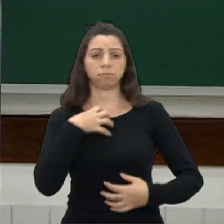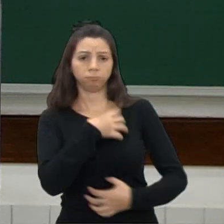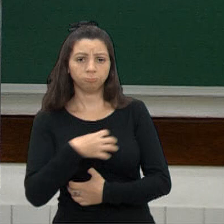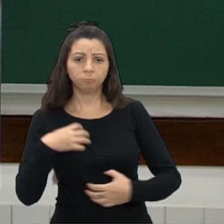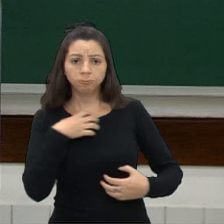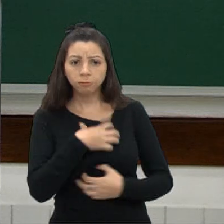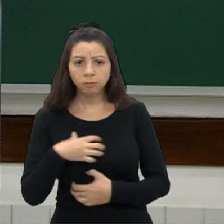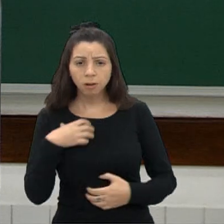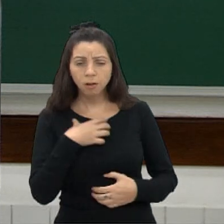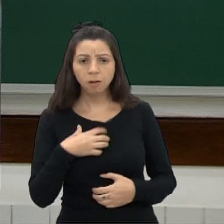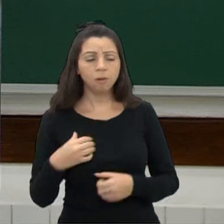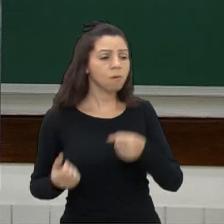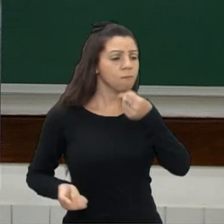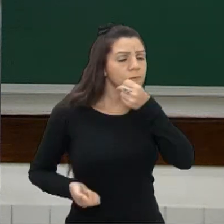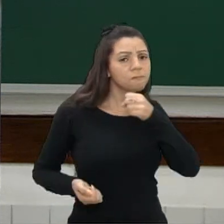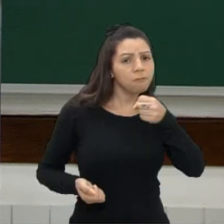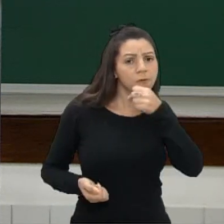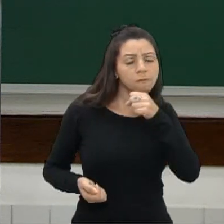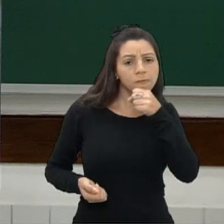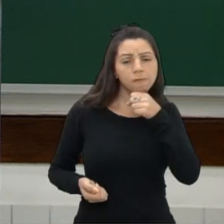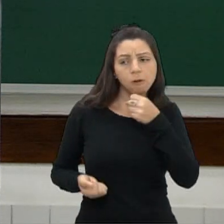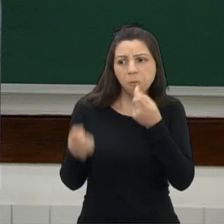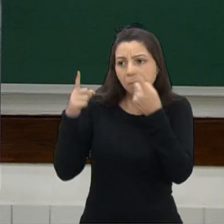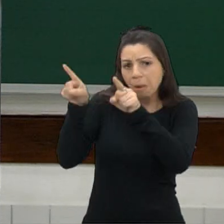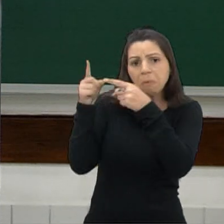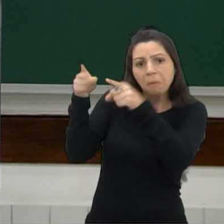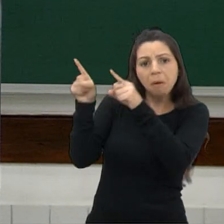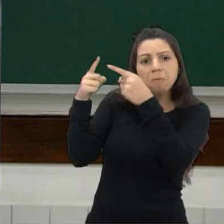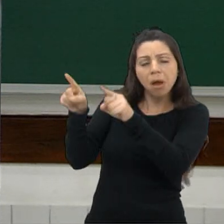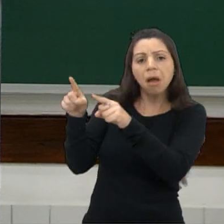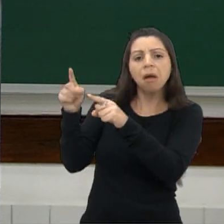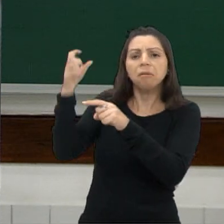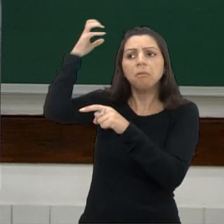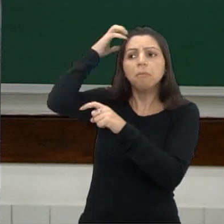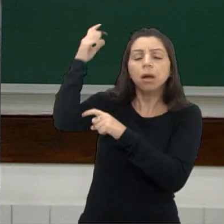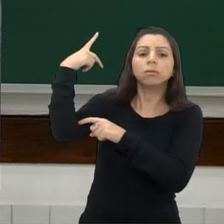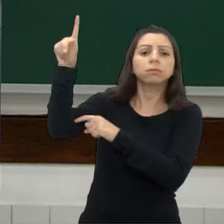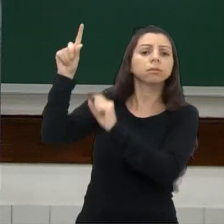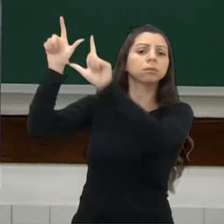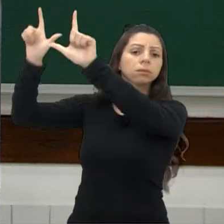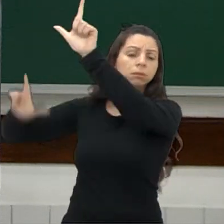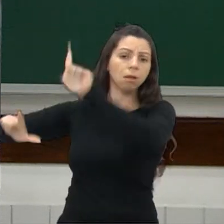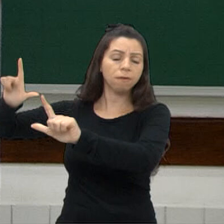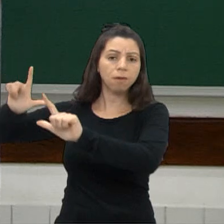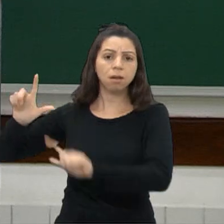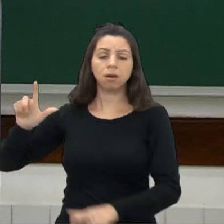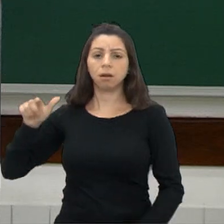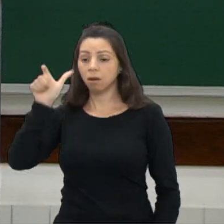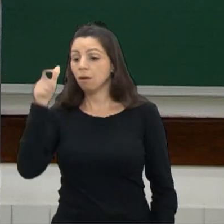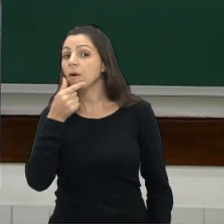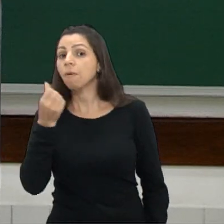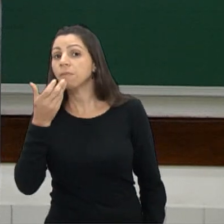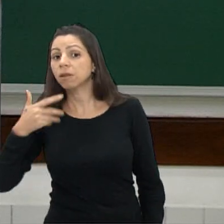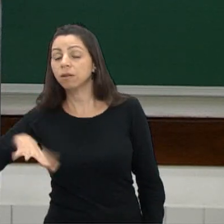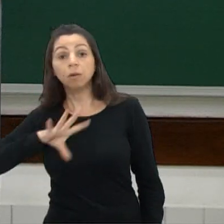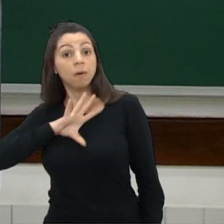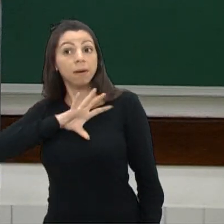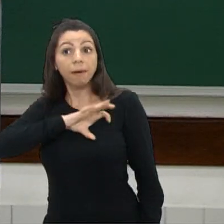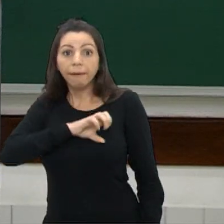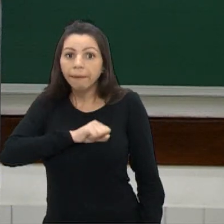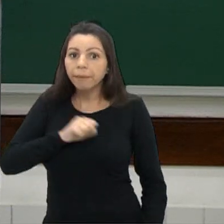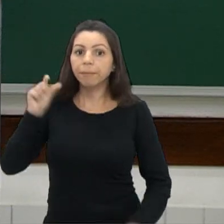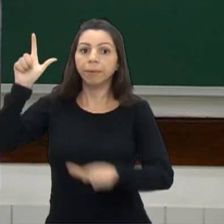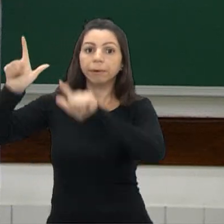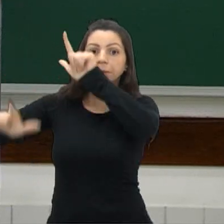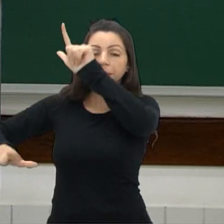também pelo vovô dizer que ela é a culpada, ele tem uma paixão pela TV, ele gosta muito dela, passa